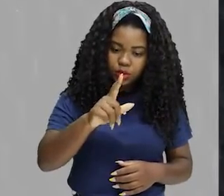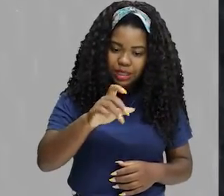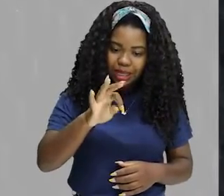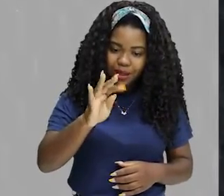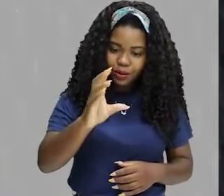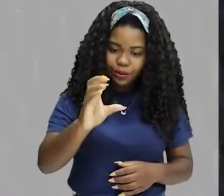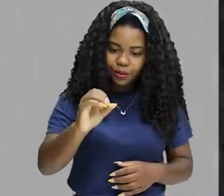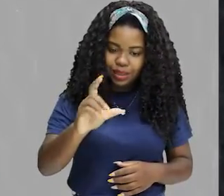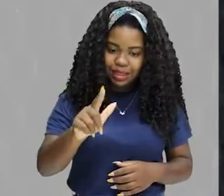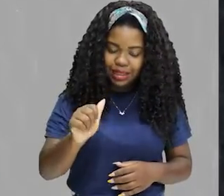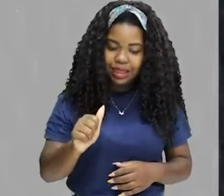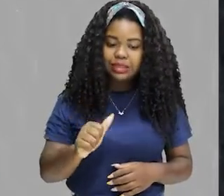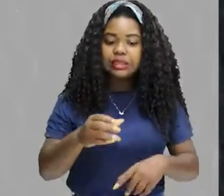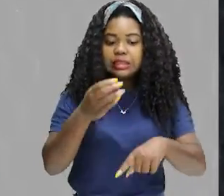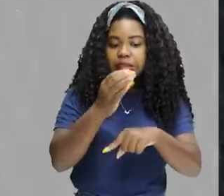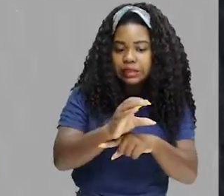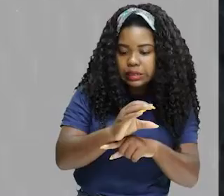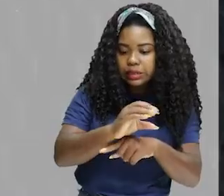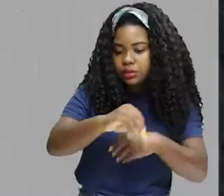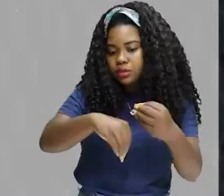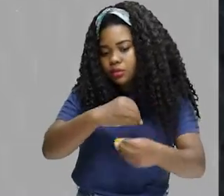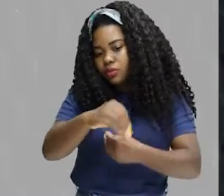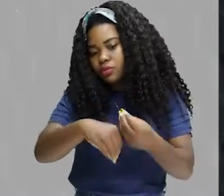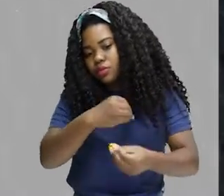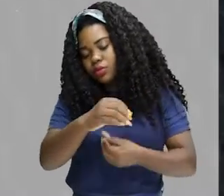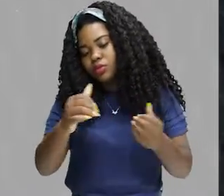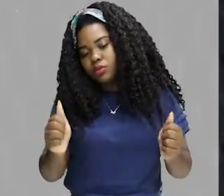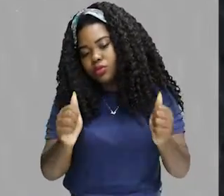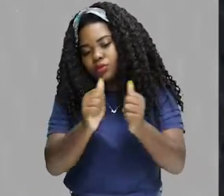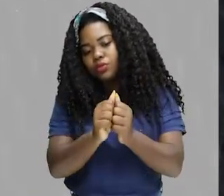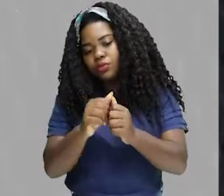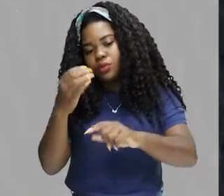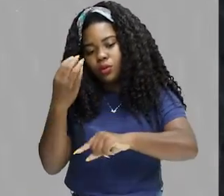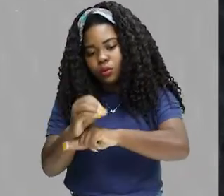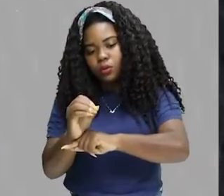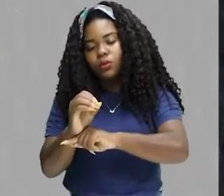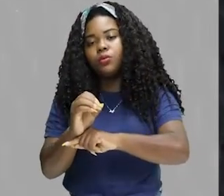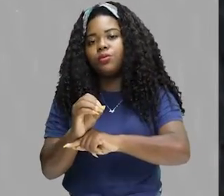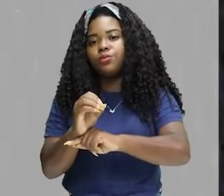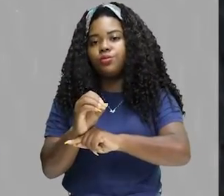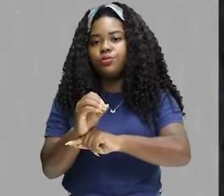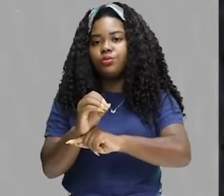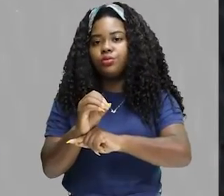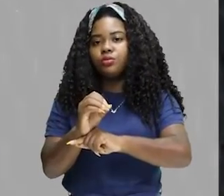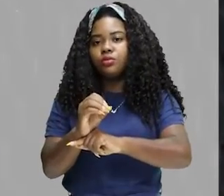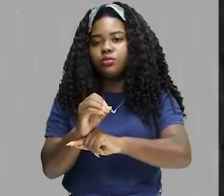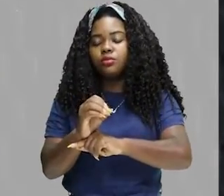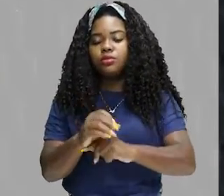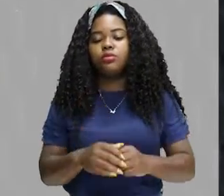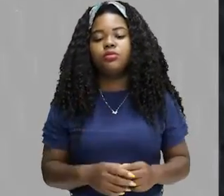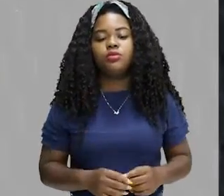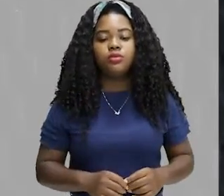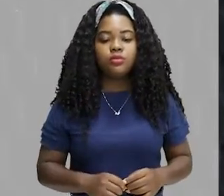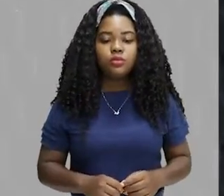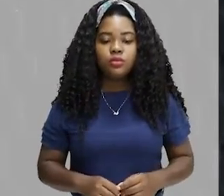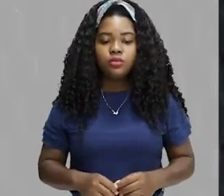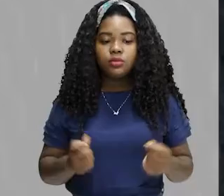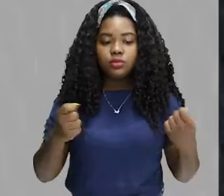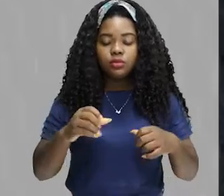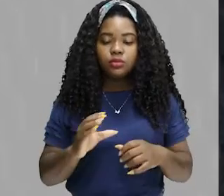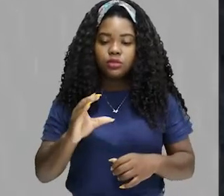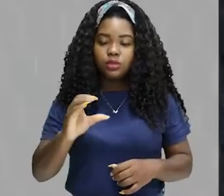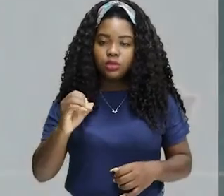carbono reagindo com uma molécula de oxigênio, produzindo uma molécula de CO2, o dióxido